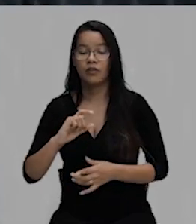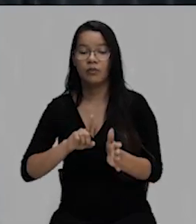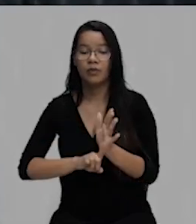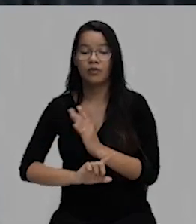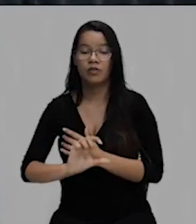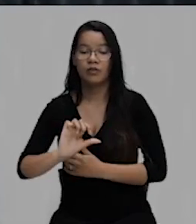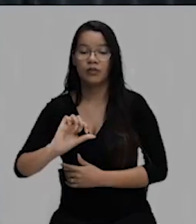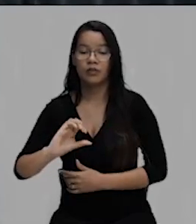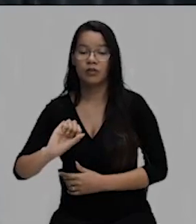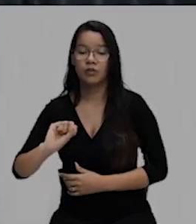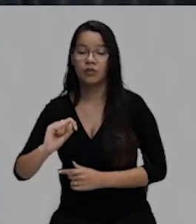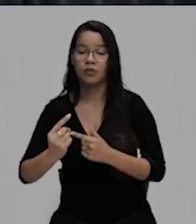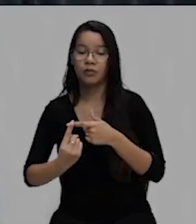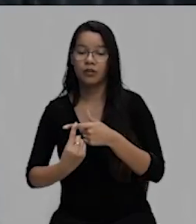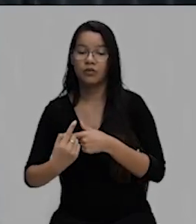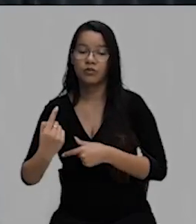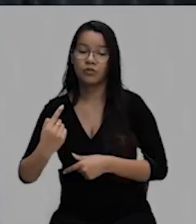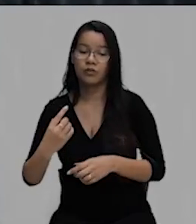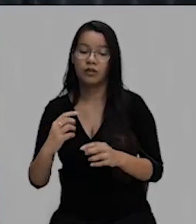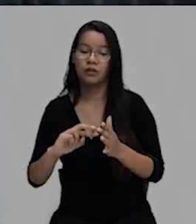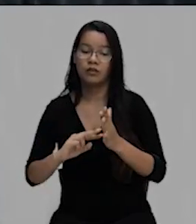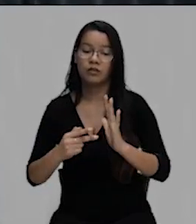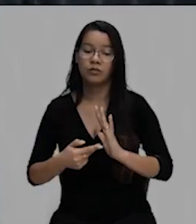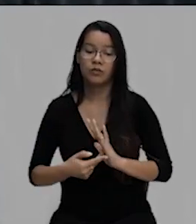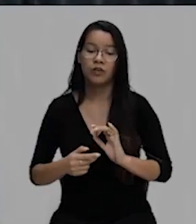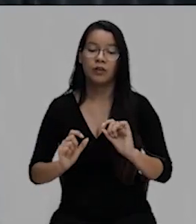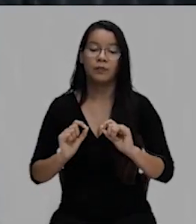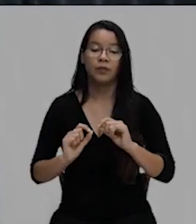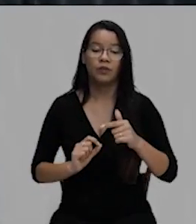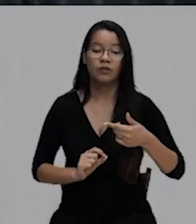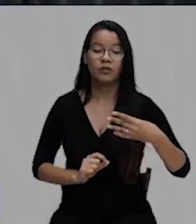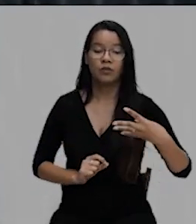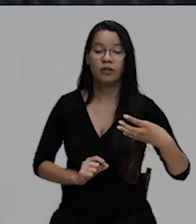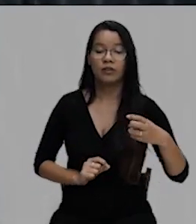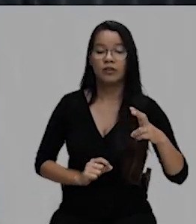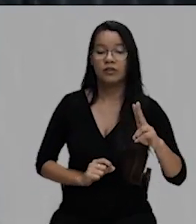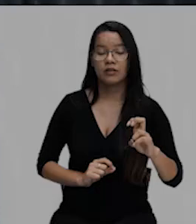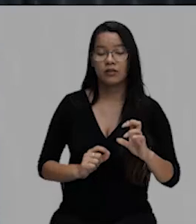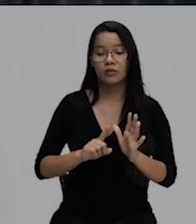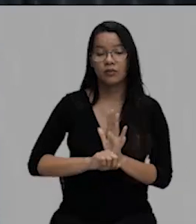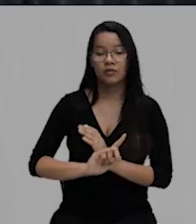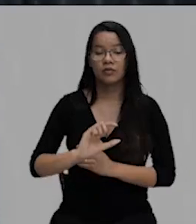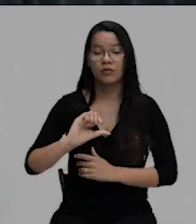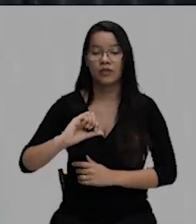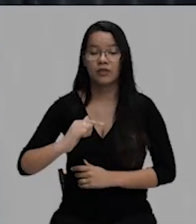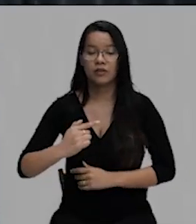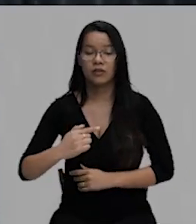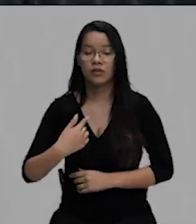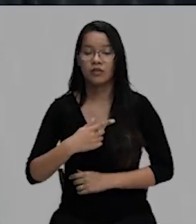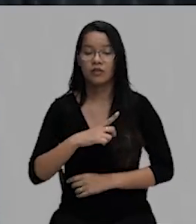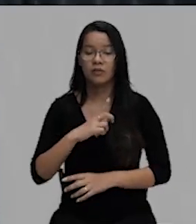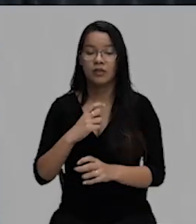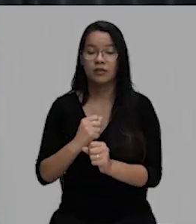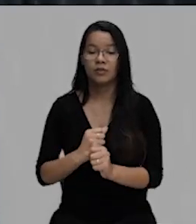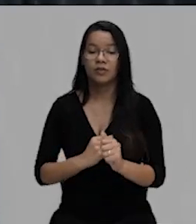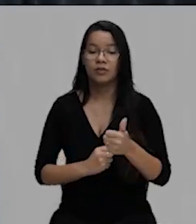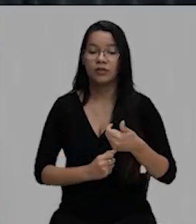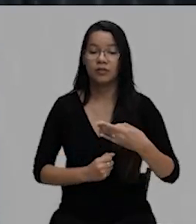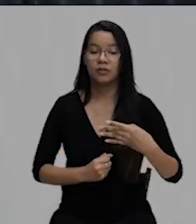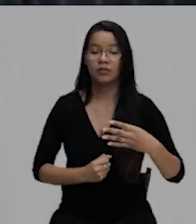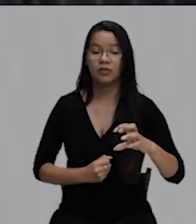1. Ou seja, 245 menos 97, nós temos como resposta aí o 148. E